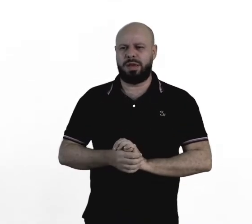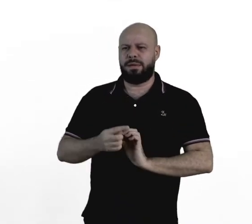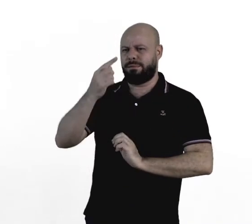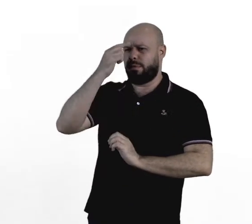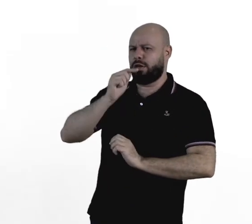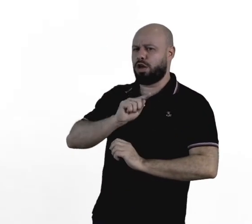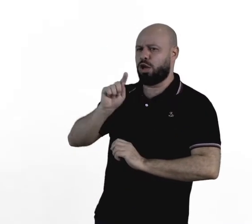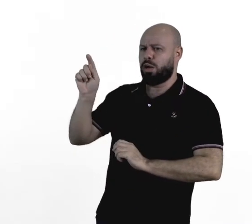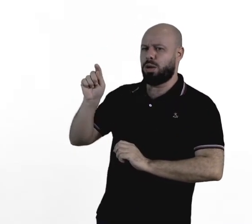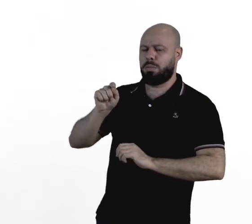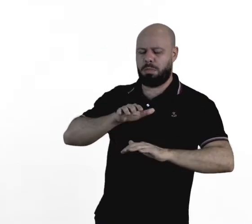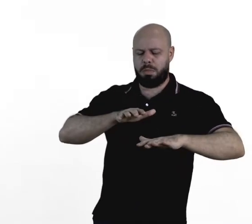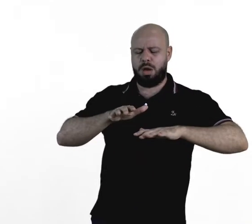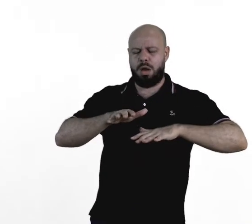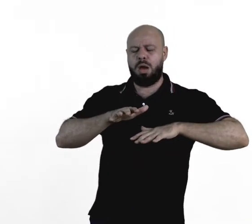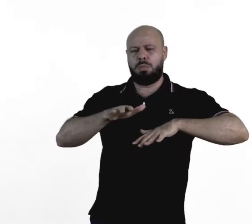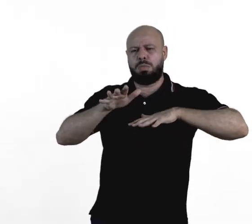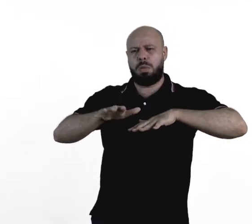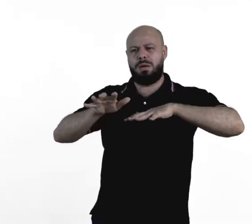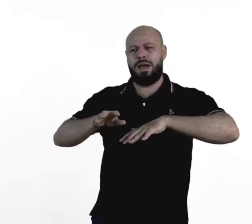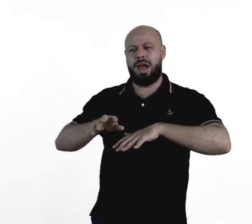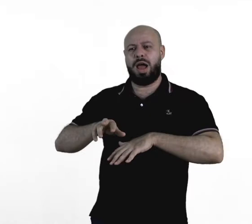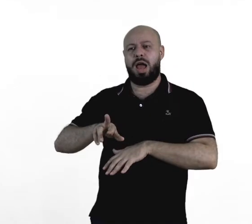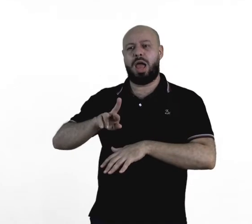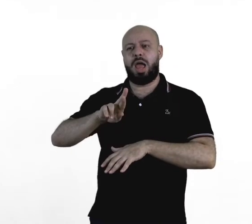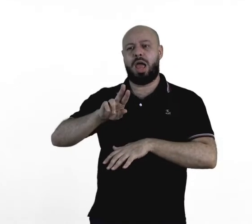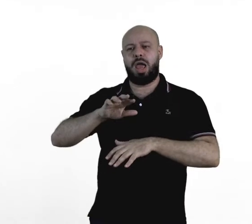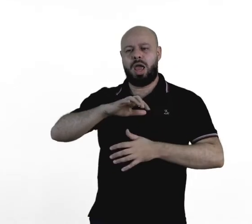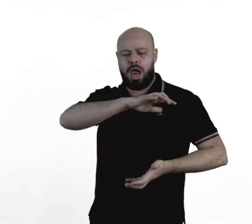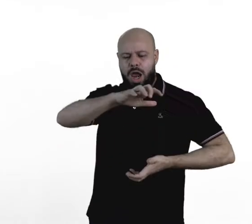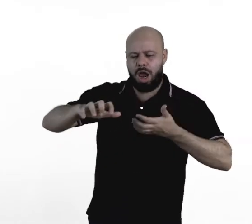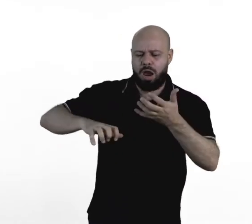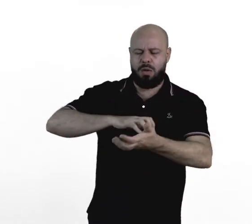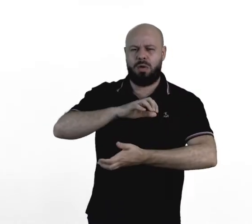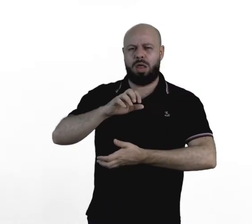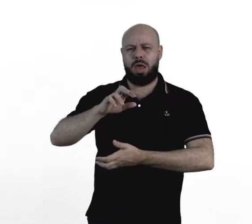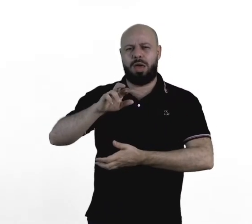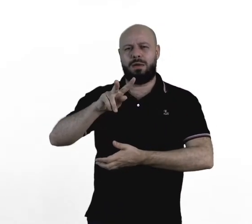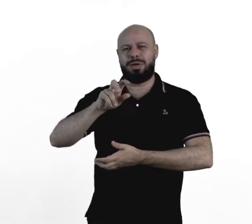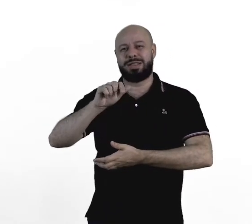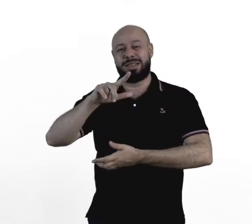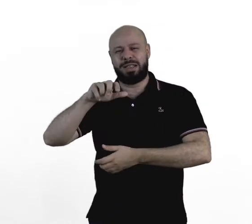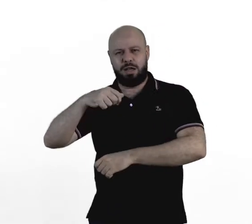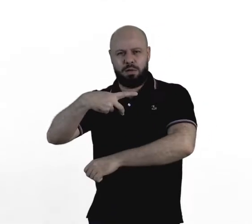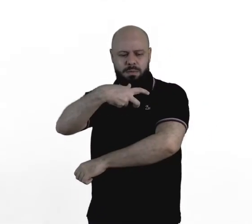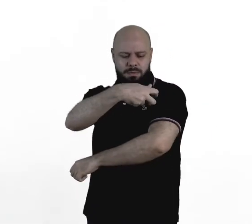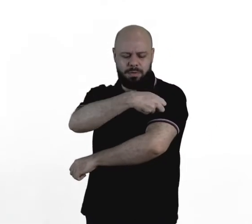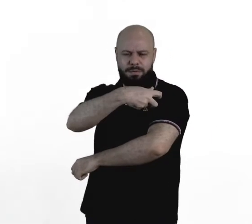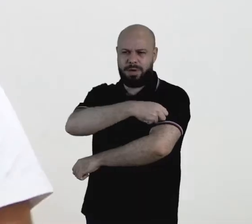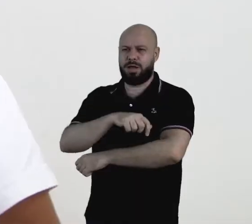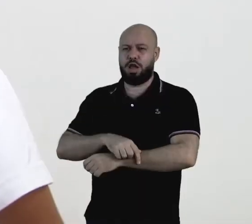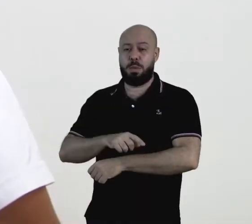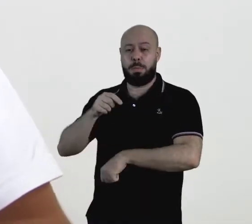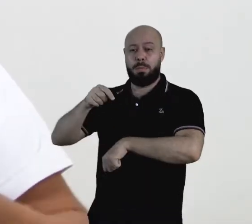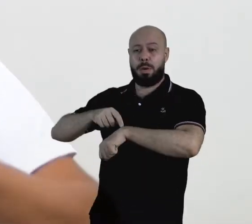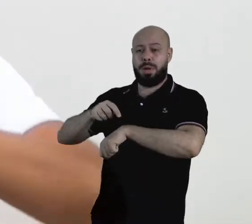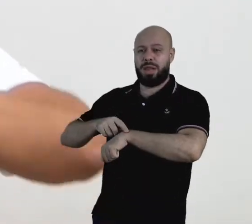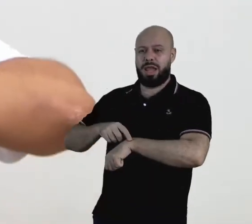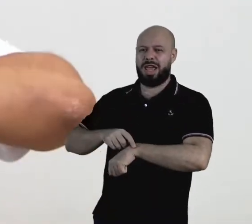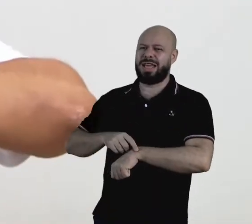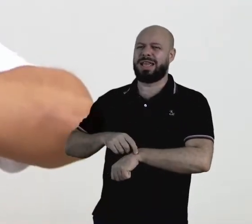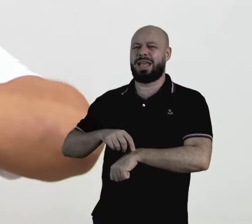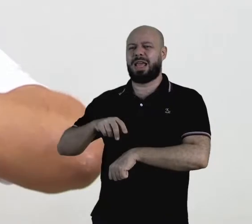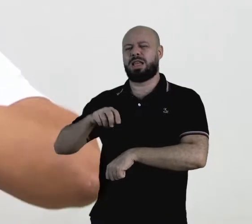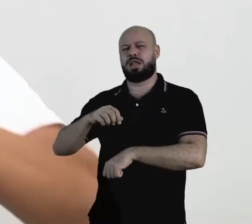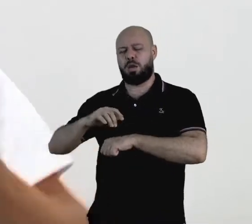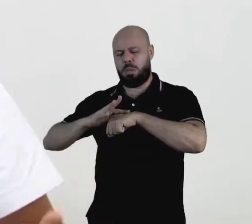movimento chamado a Revolta da Vacina. Um surto de varíola, uma doença infecto-contagiosa,